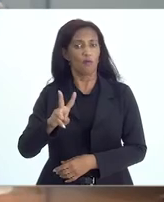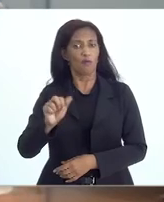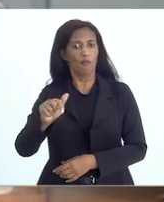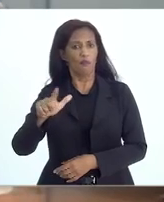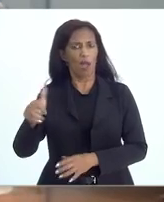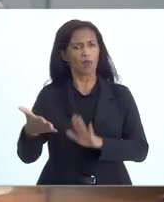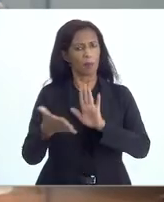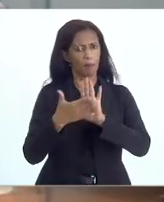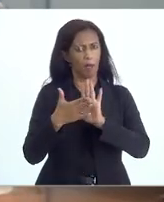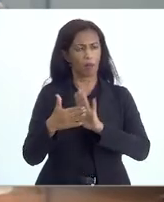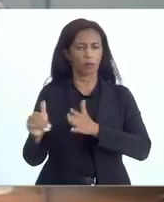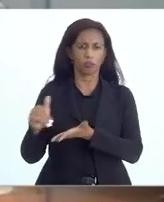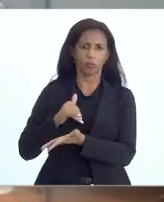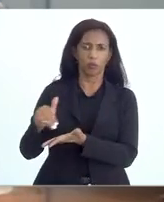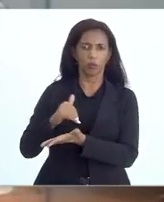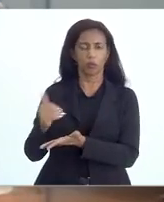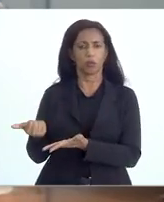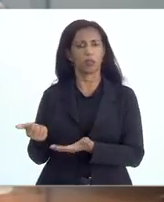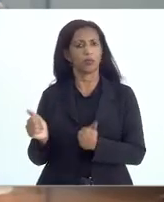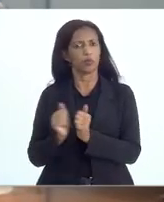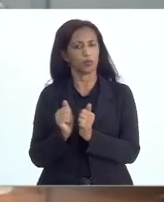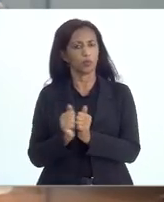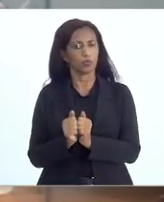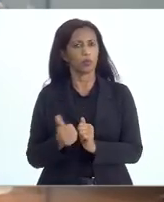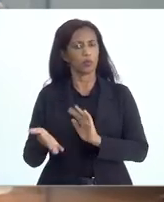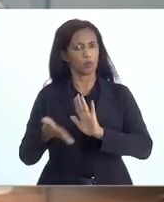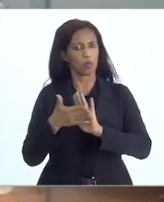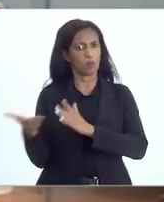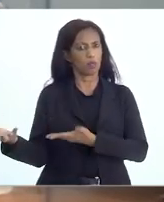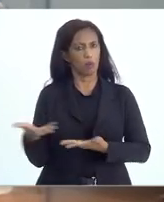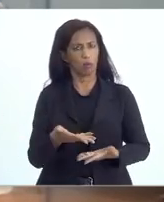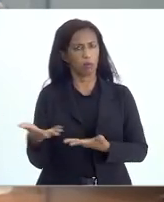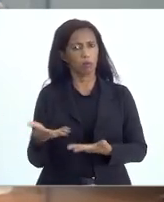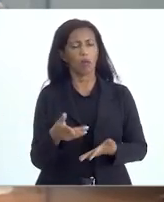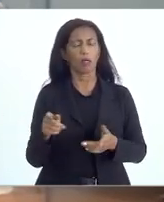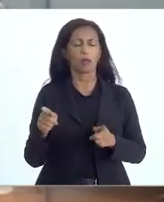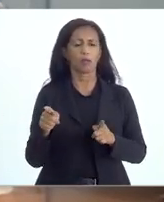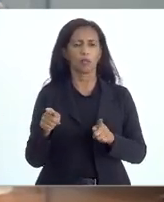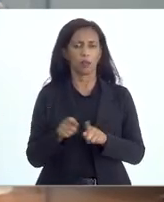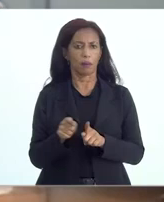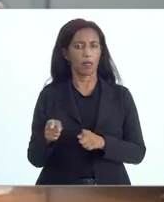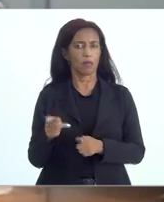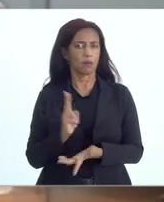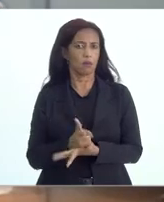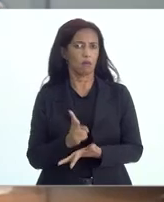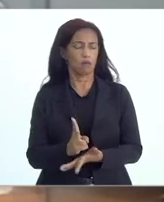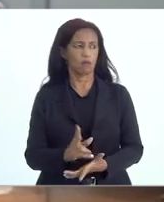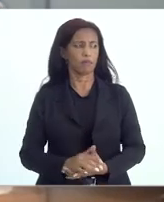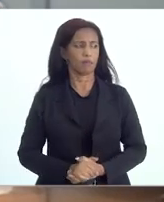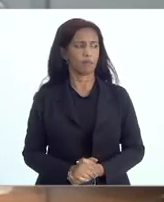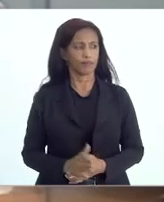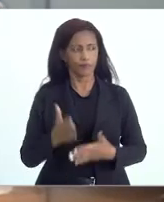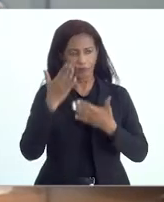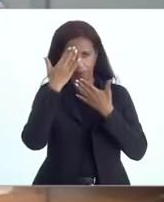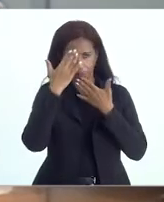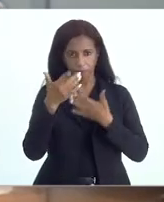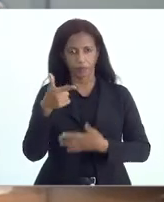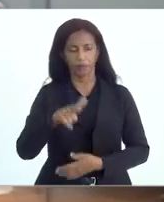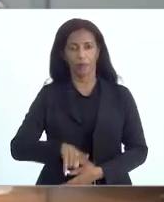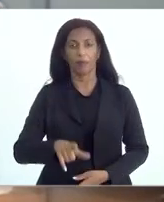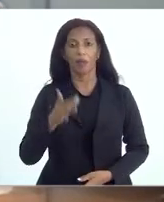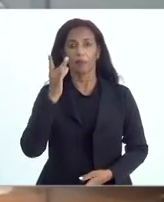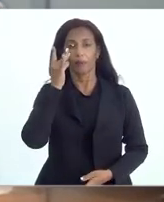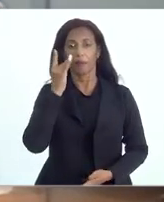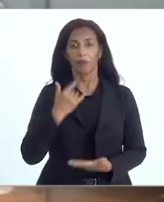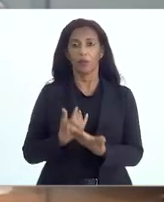de pauta minha com secretário sobre isso mas também é uma demanda que chega sempre aqui então agradecendo mais uma vez